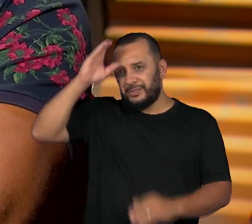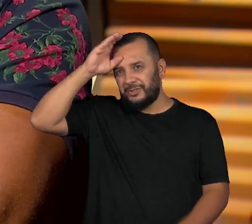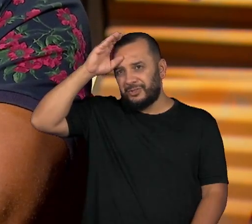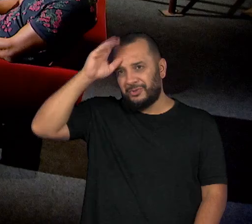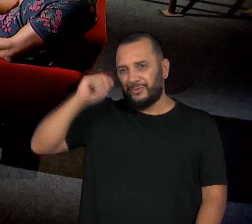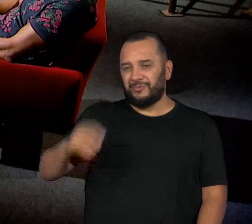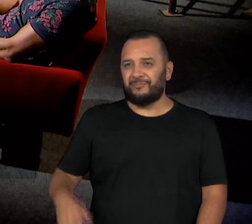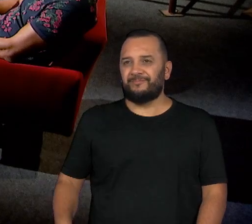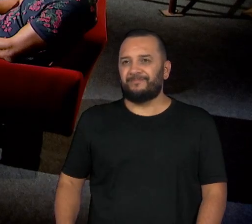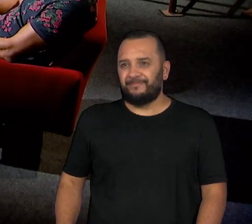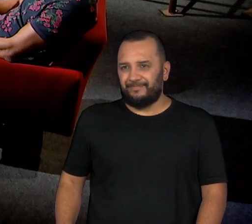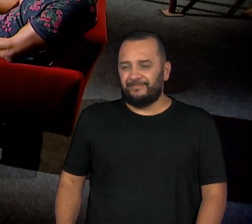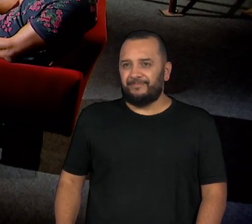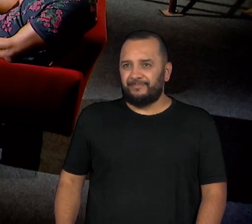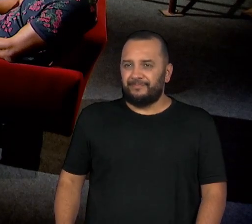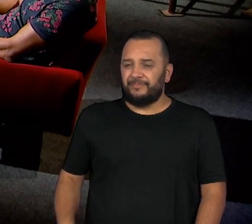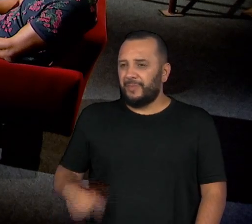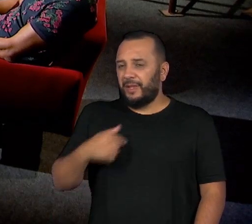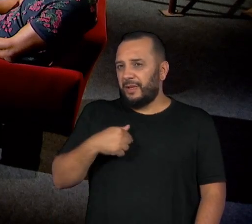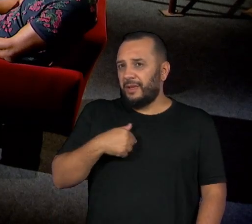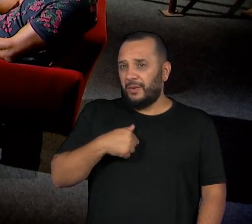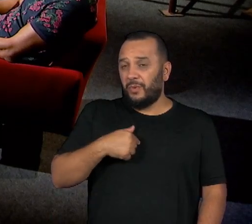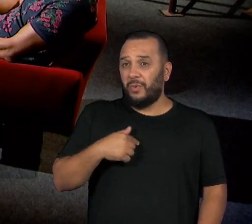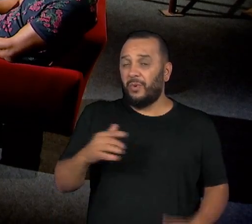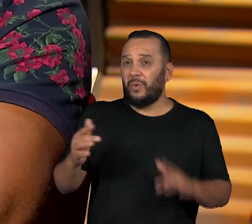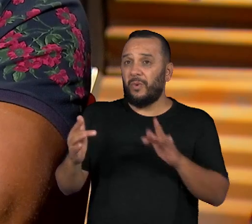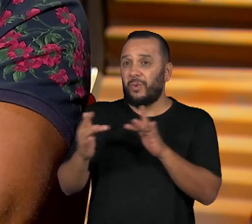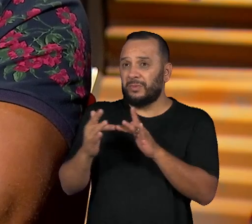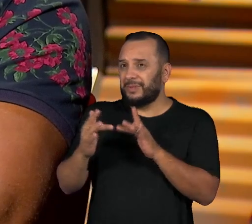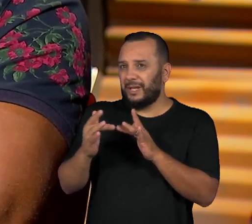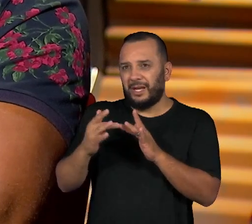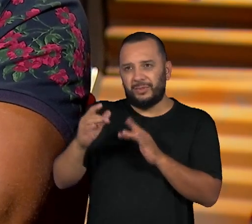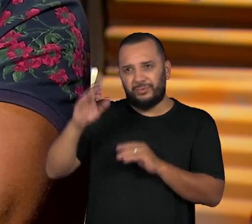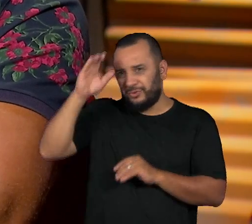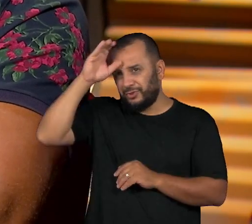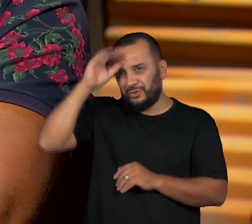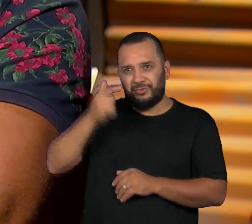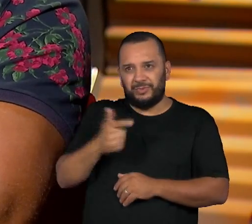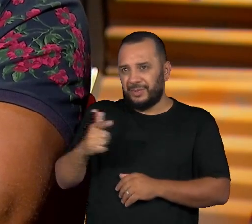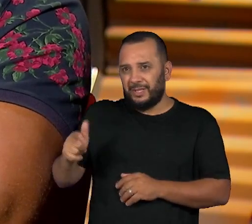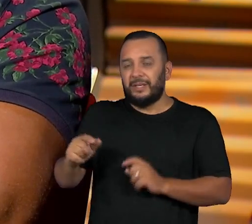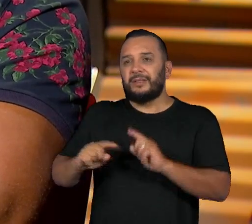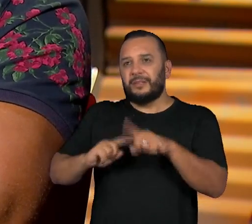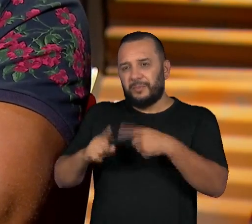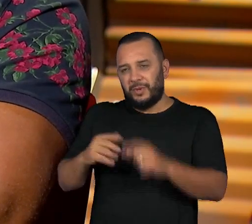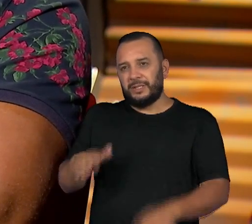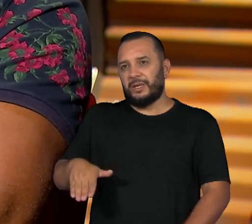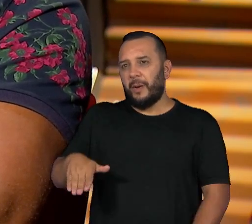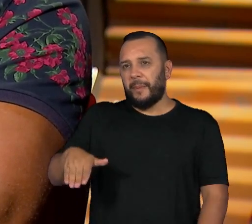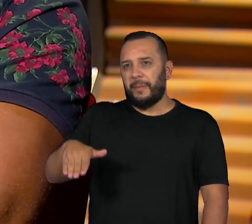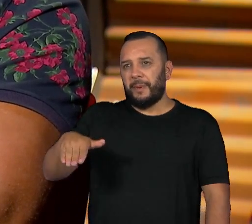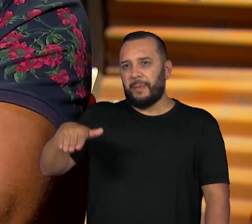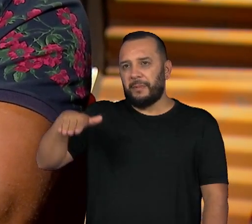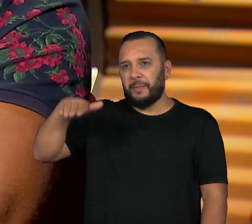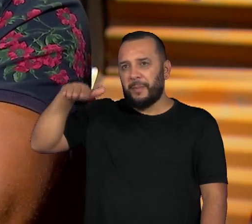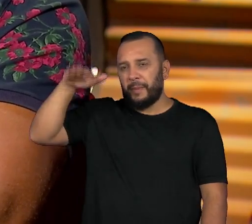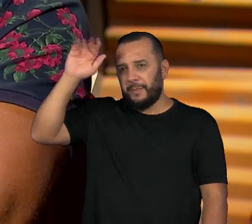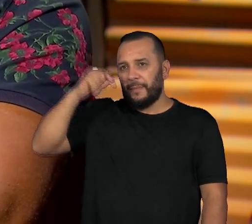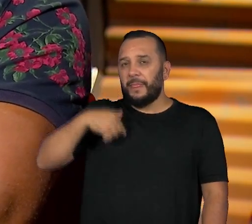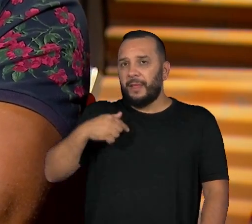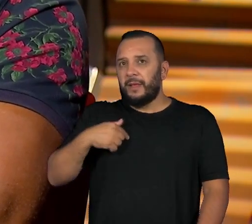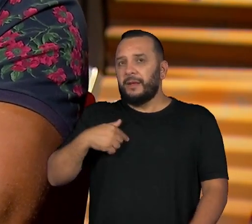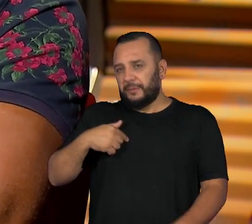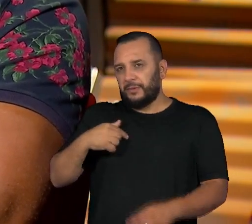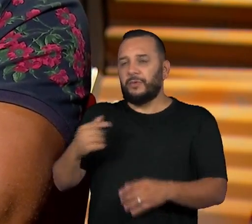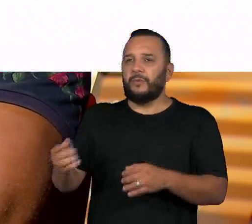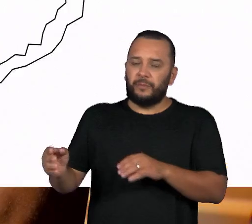né? Que eu não tinha muito contato até então. Depois de um tempo, depois de maior e tal, eu fui morar com meu pai,